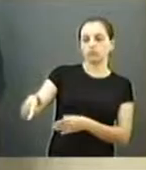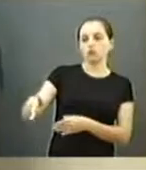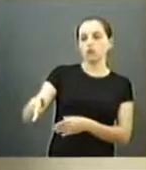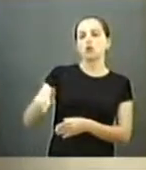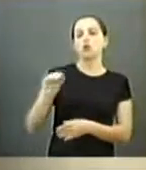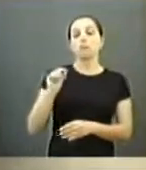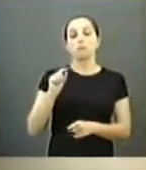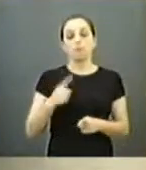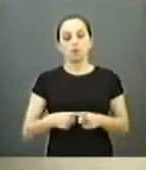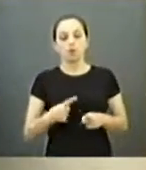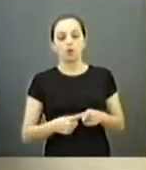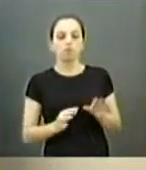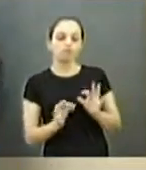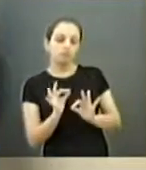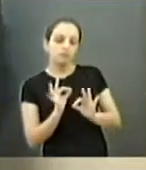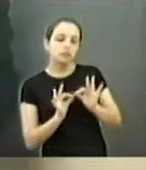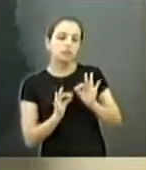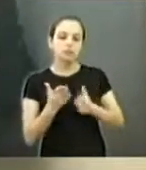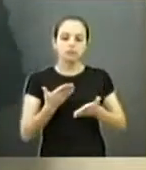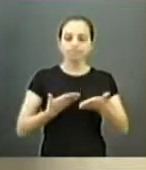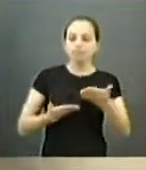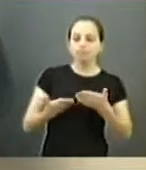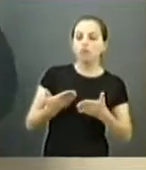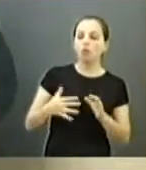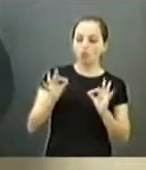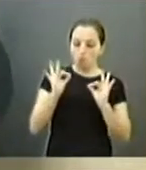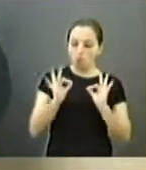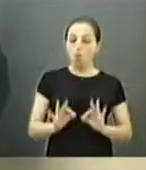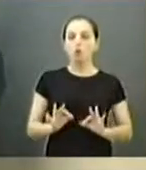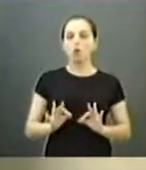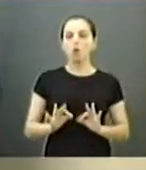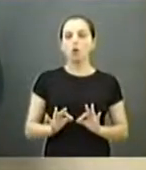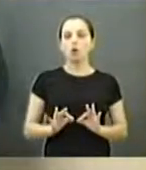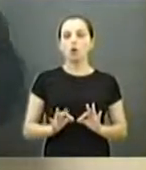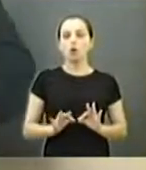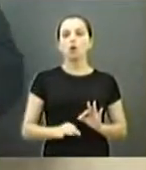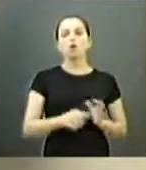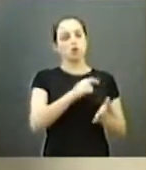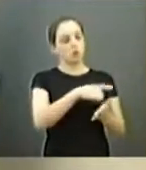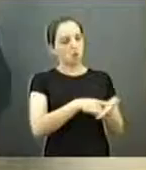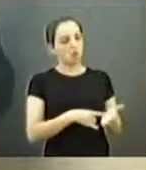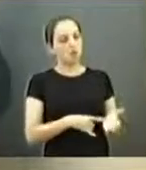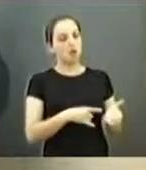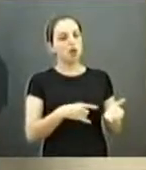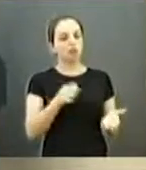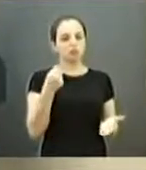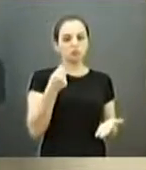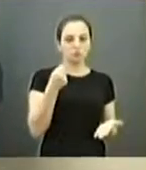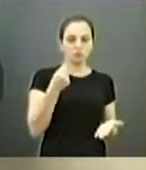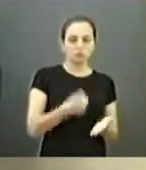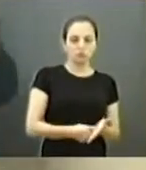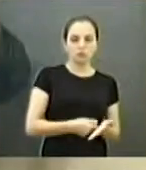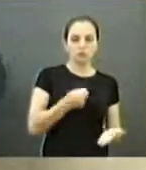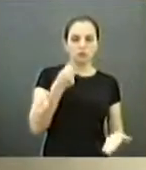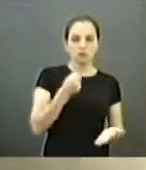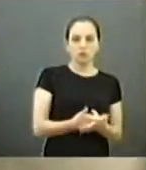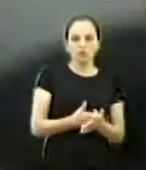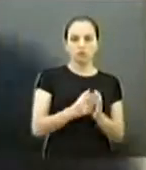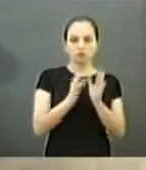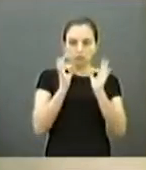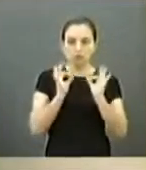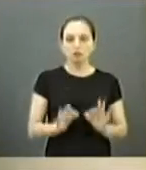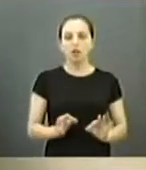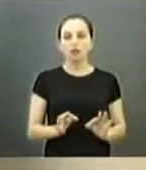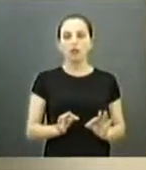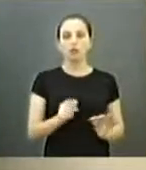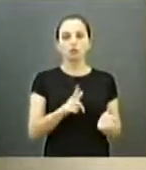certo. Desde o edital aqui, ó, protocolado no jornal, está aqui, ó. Aqui, está a prova